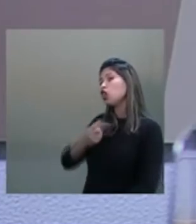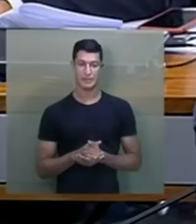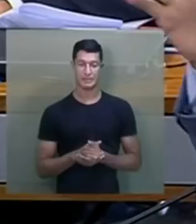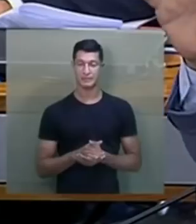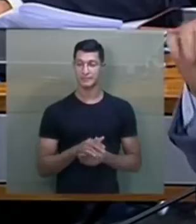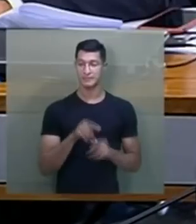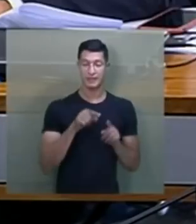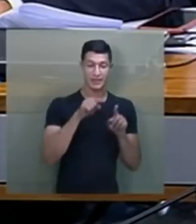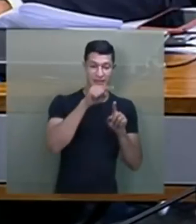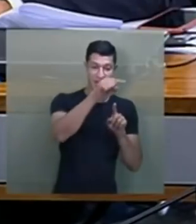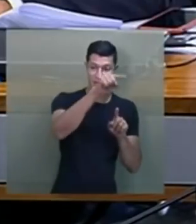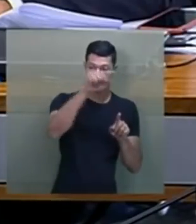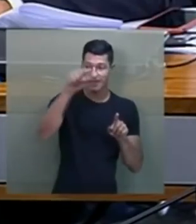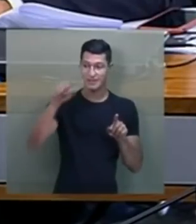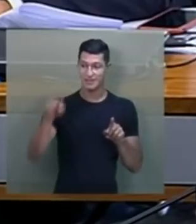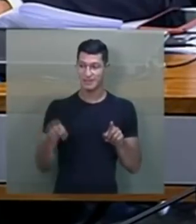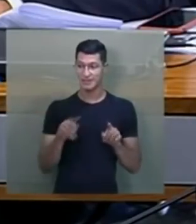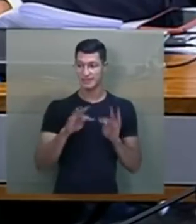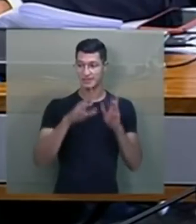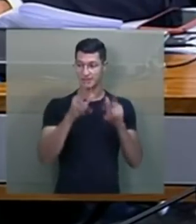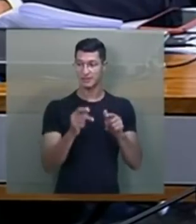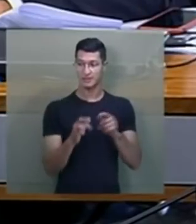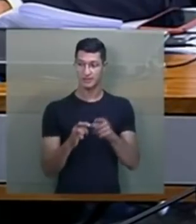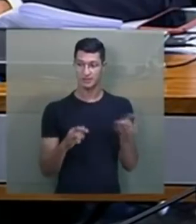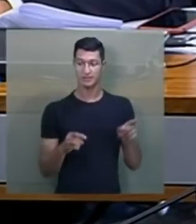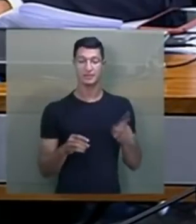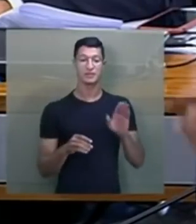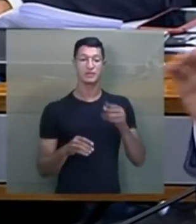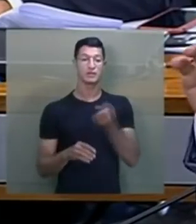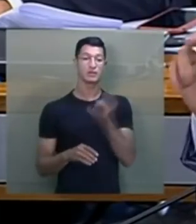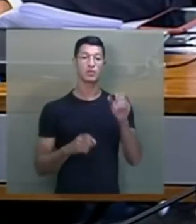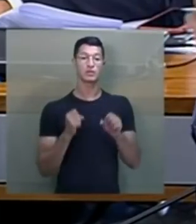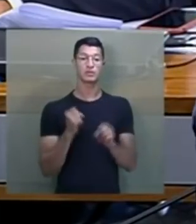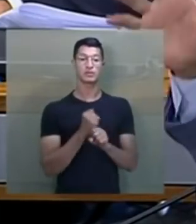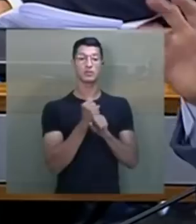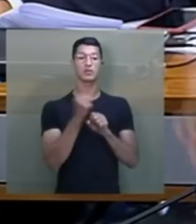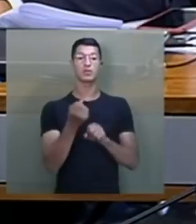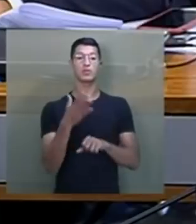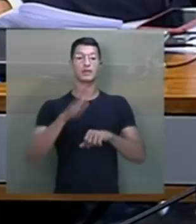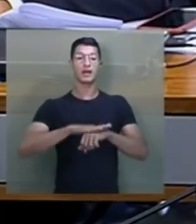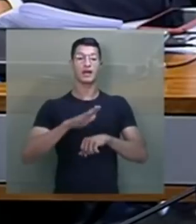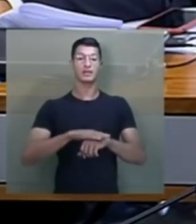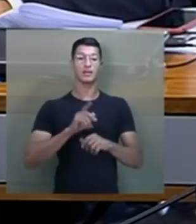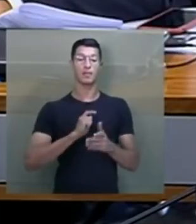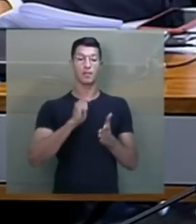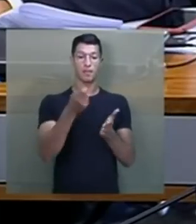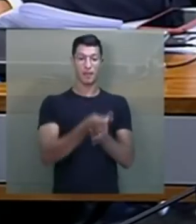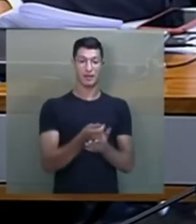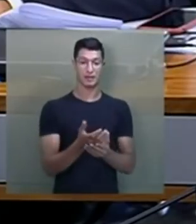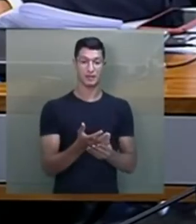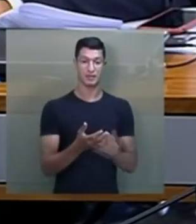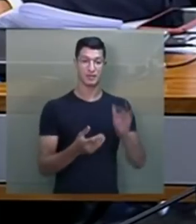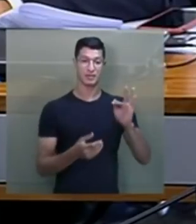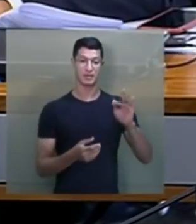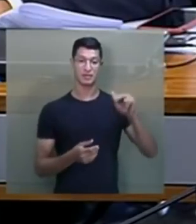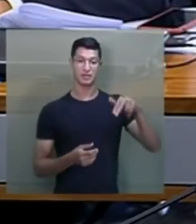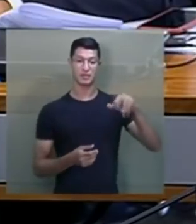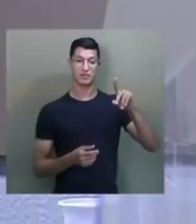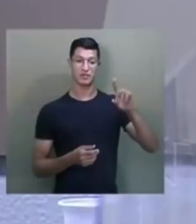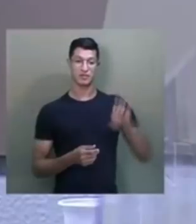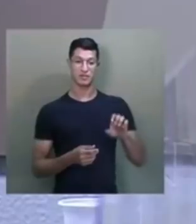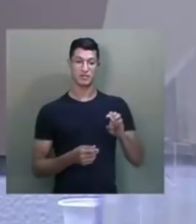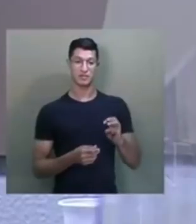seja, reservado. Dessas situações todas, quantas obras ou quantas ações foram pagas pelo FNDE?